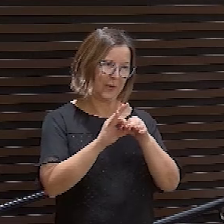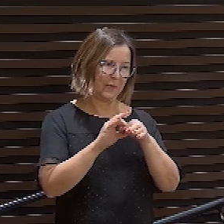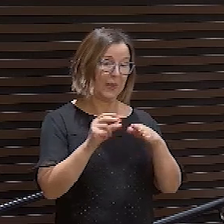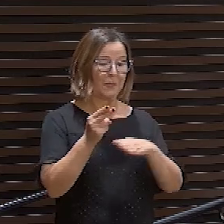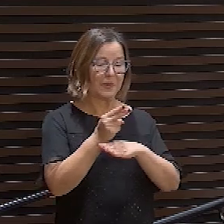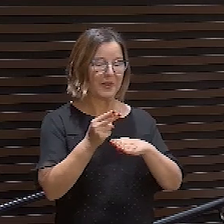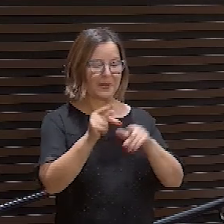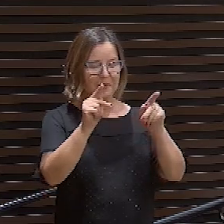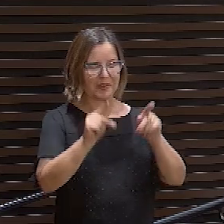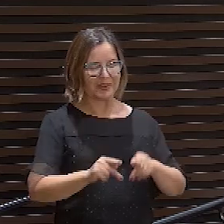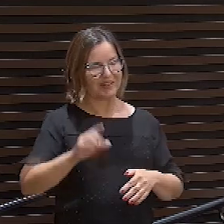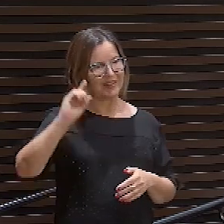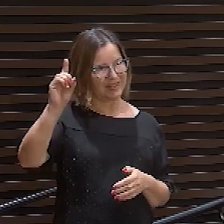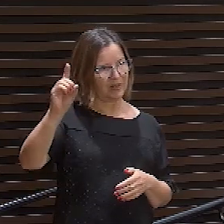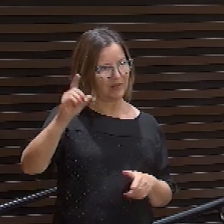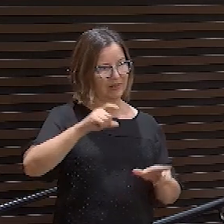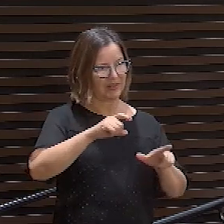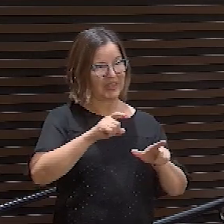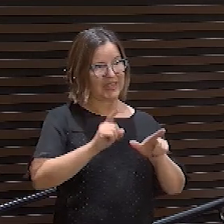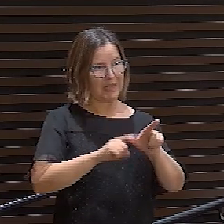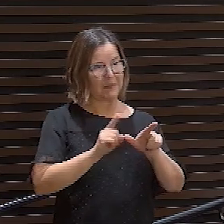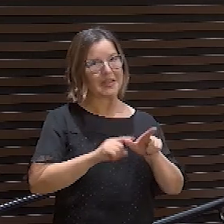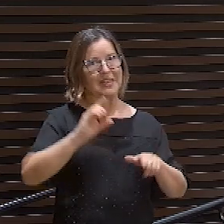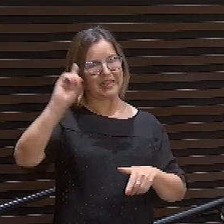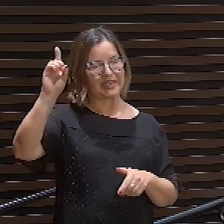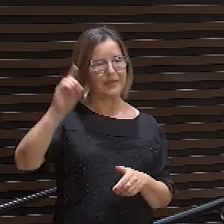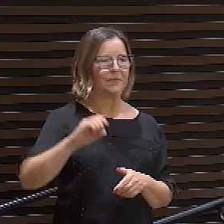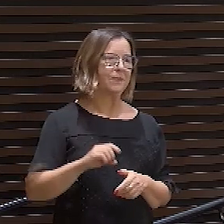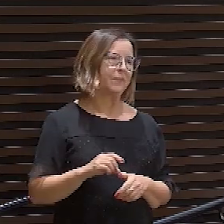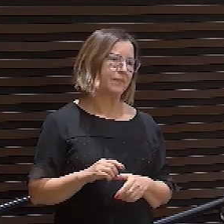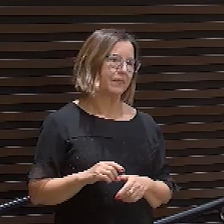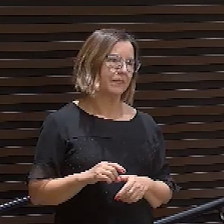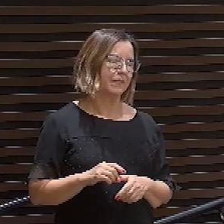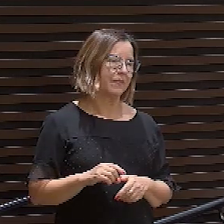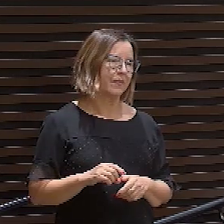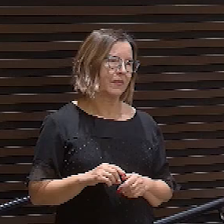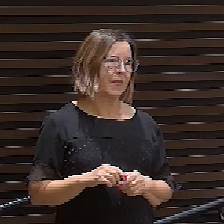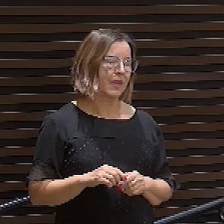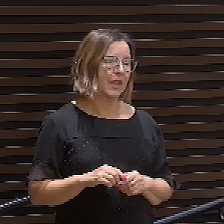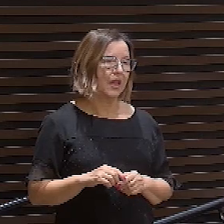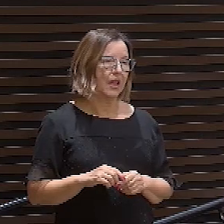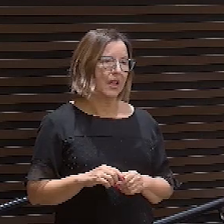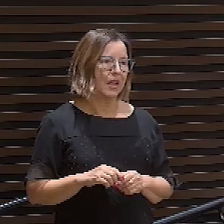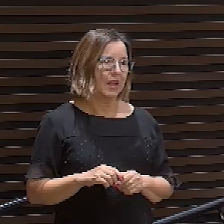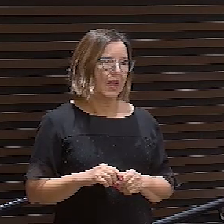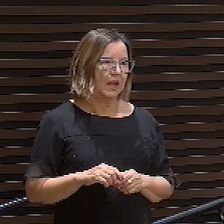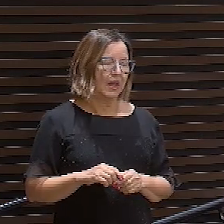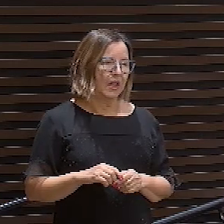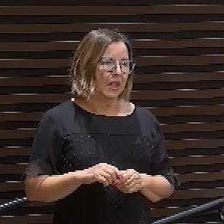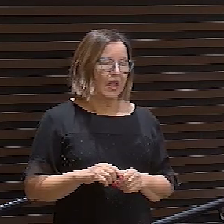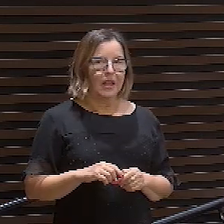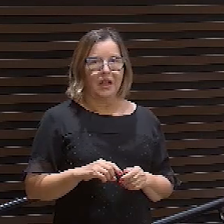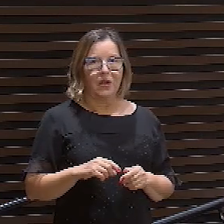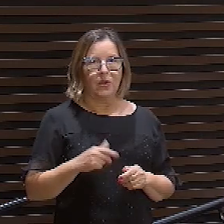a presença de Deus e depender dele. O terceiro altar de Hebrom, o altar da